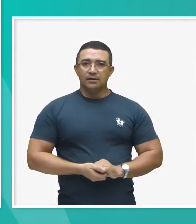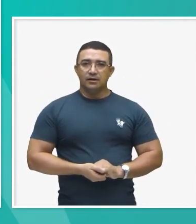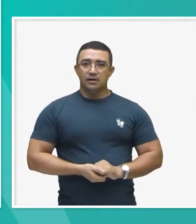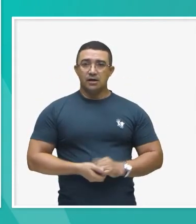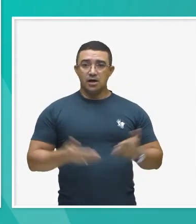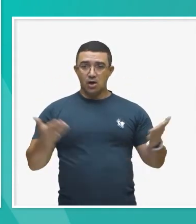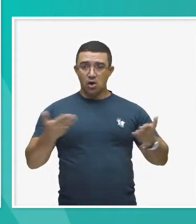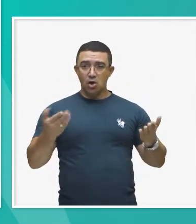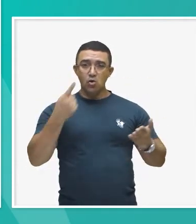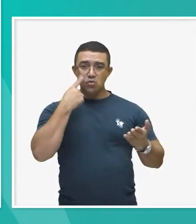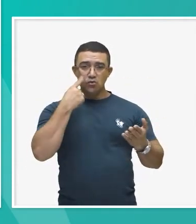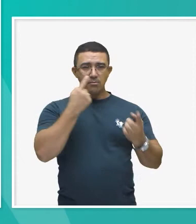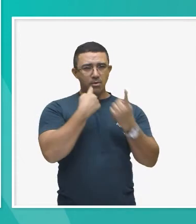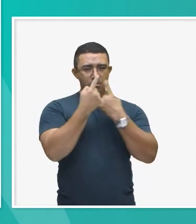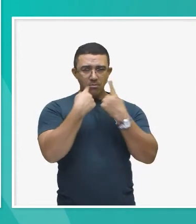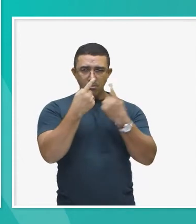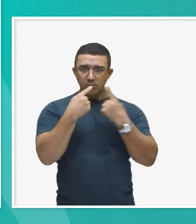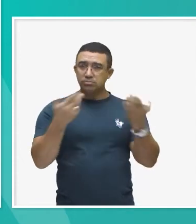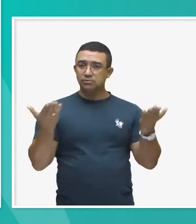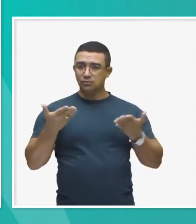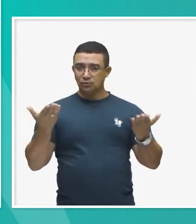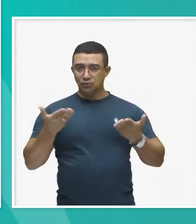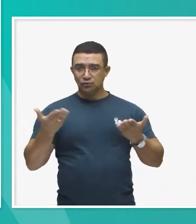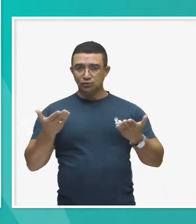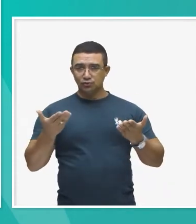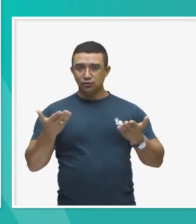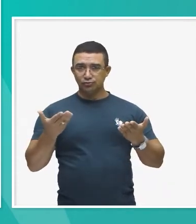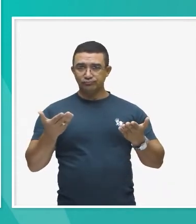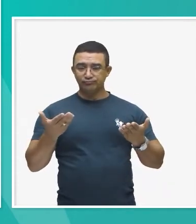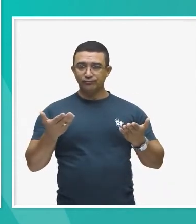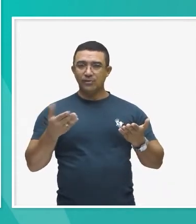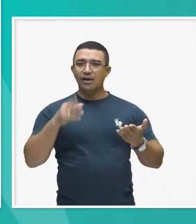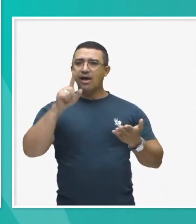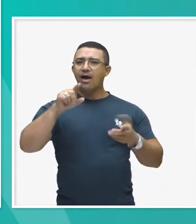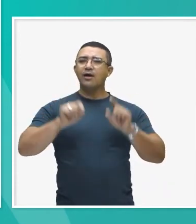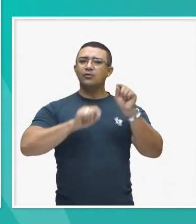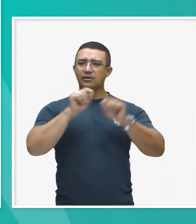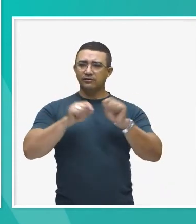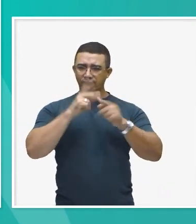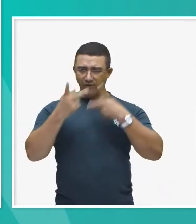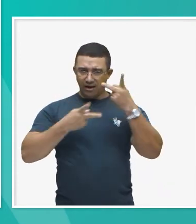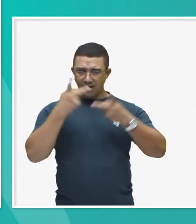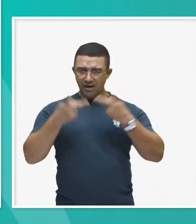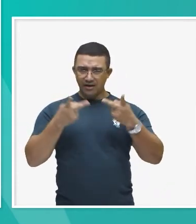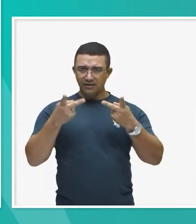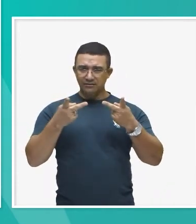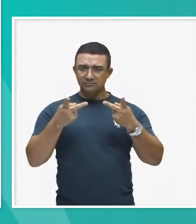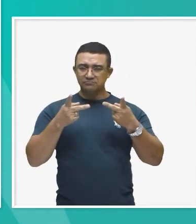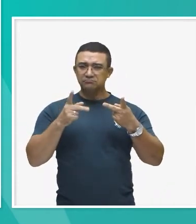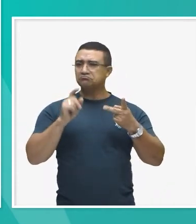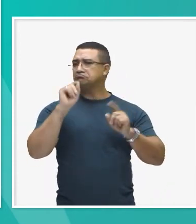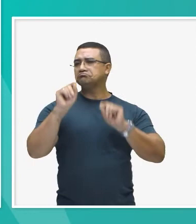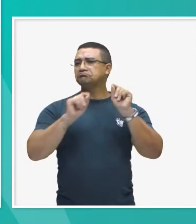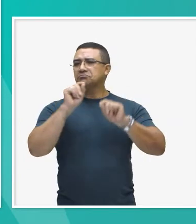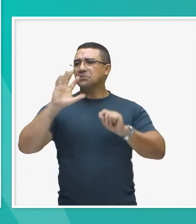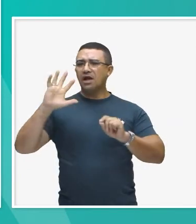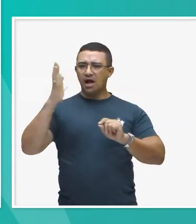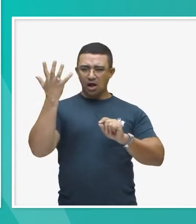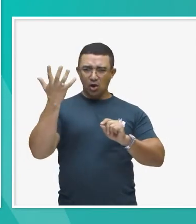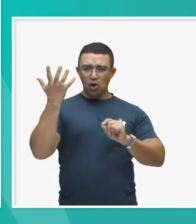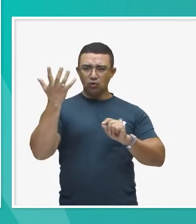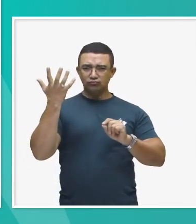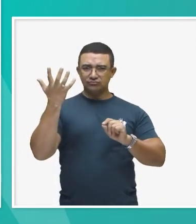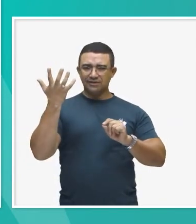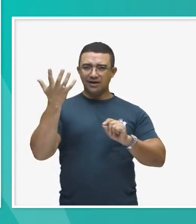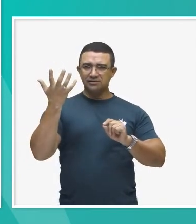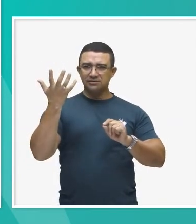nosso diálogo, né, de hoje, mais um diálogo que vai tratar exatamente ali o que acontece nesse embate